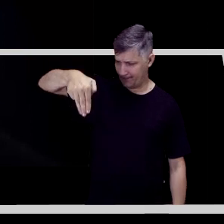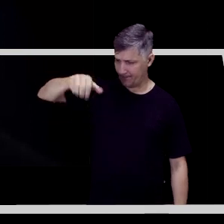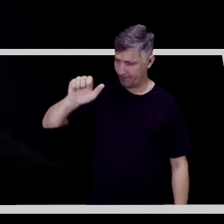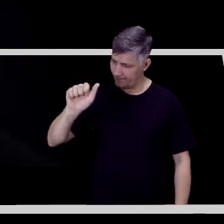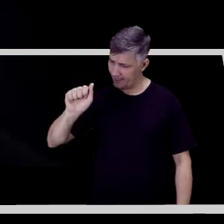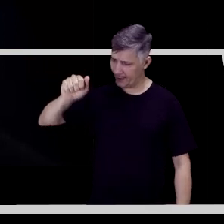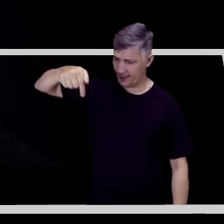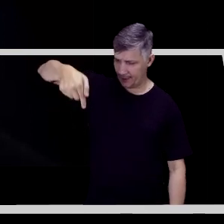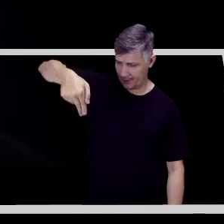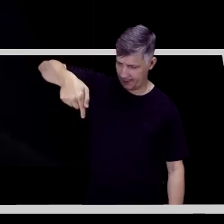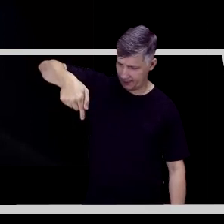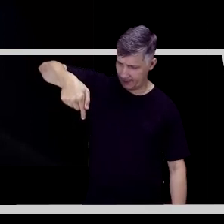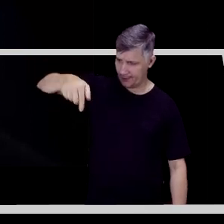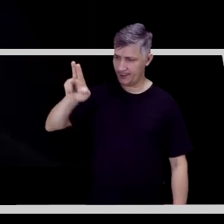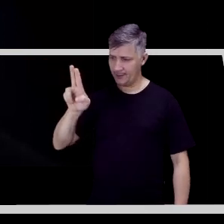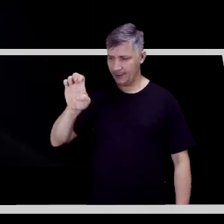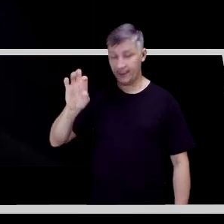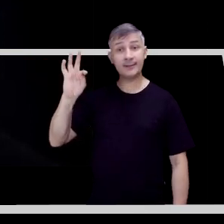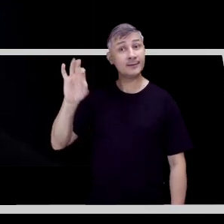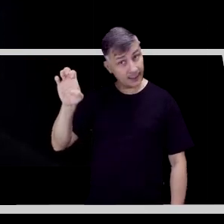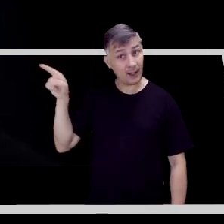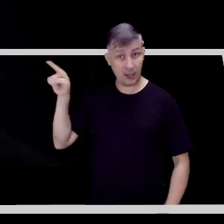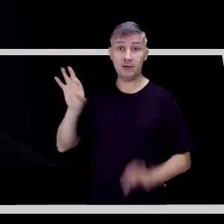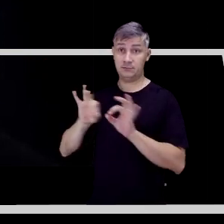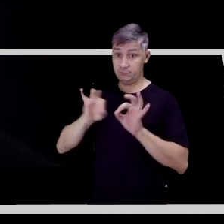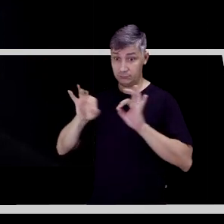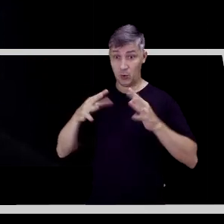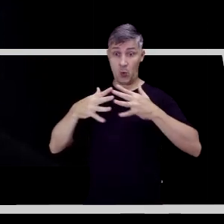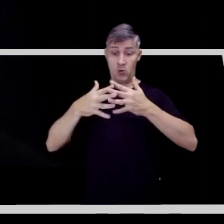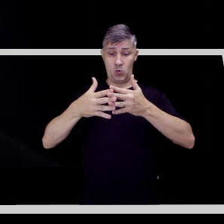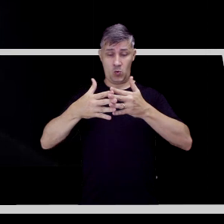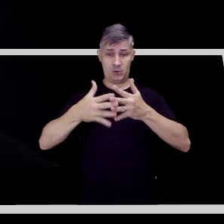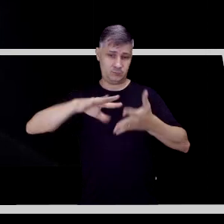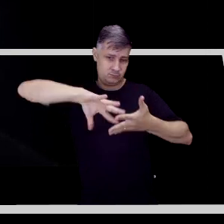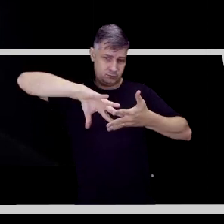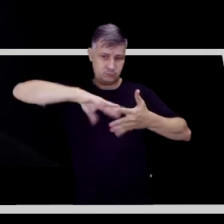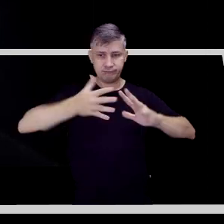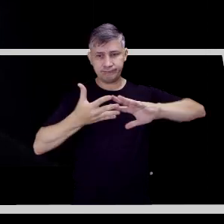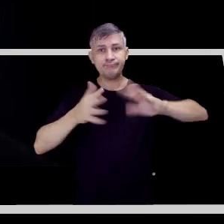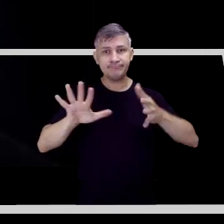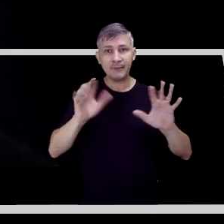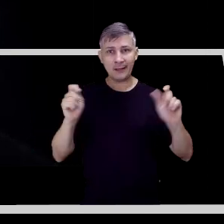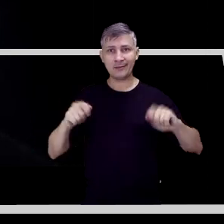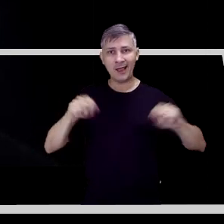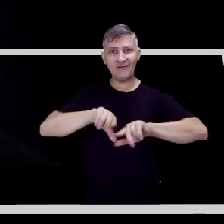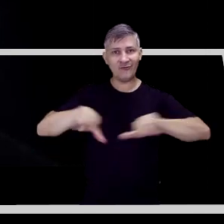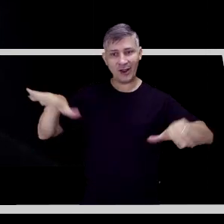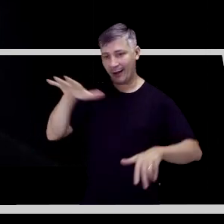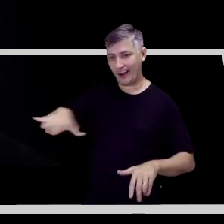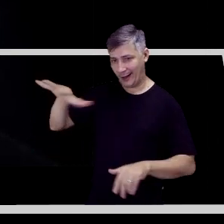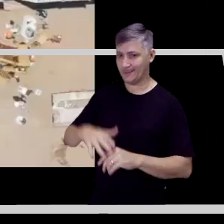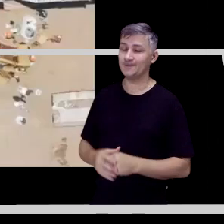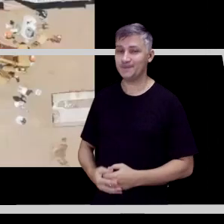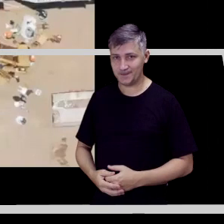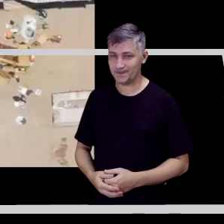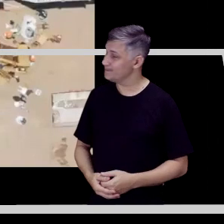bem por ser esse semi-transparente, tu consegue ver assim a complexidade de interconexões entre as diversas